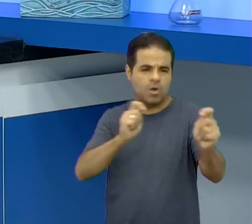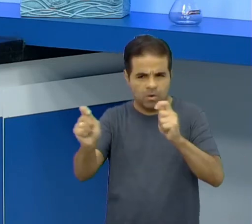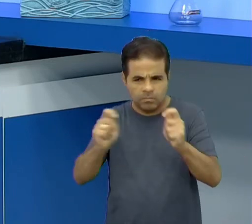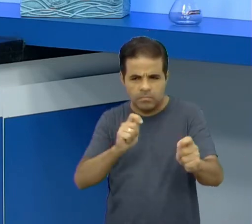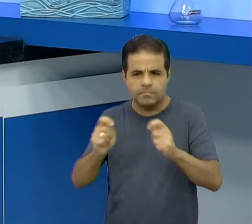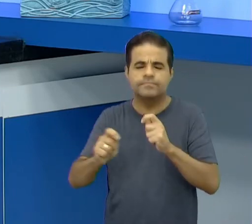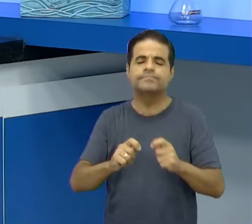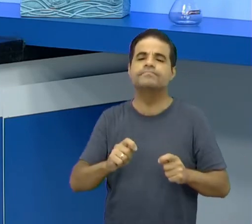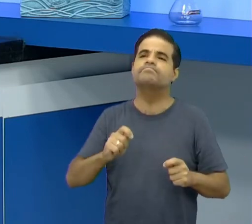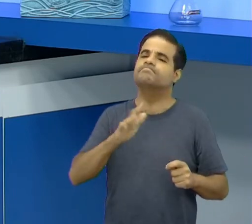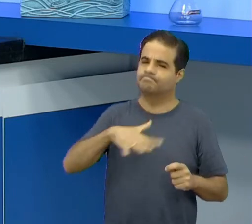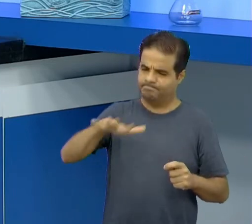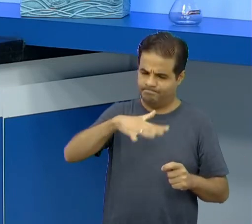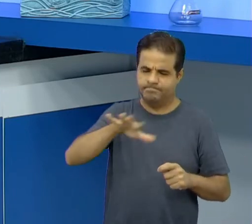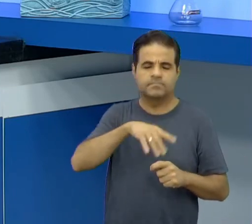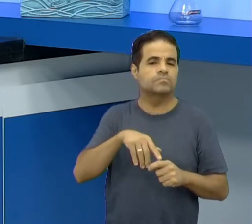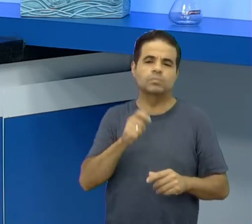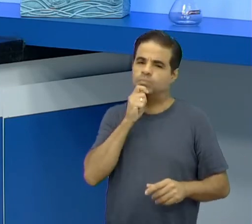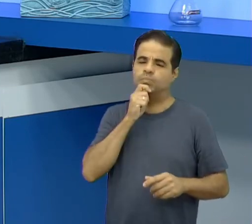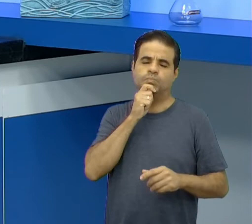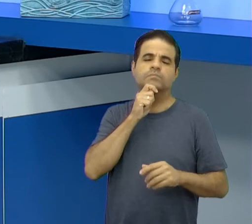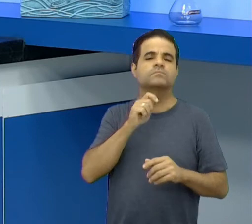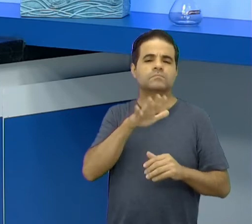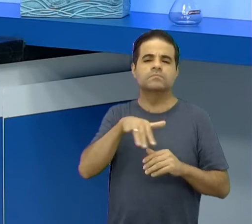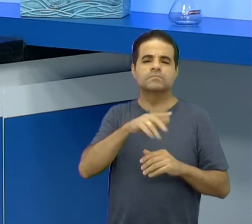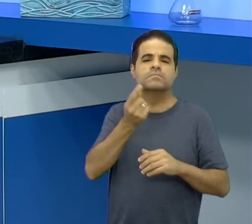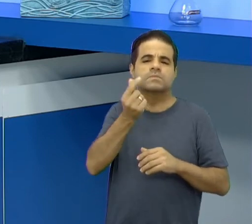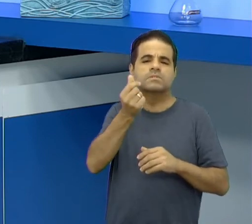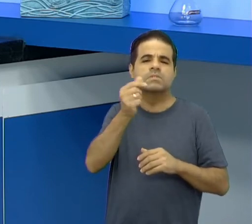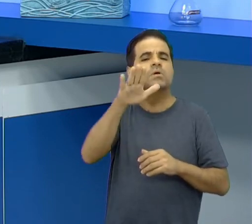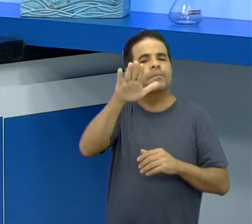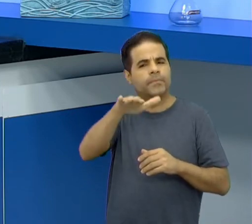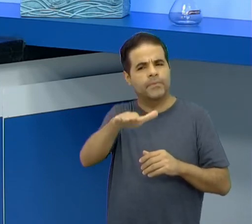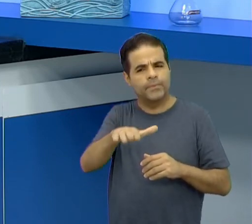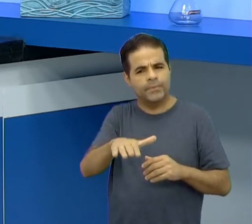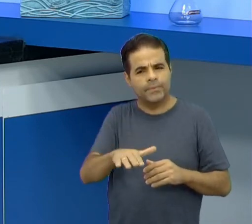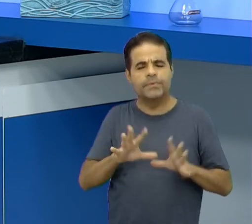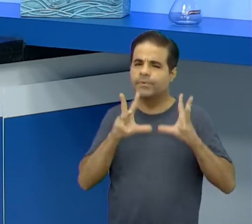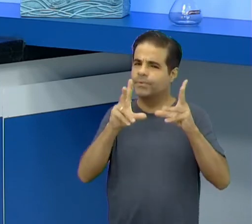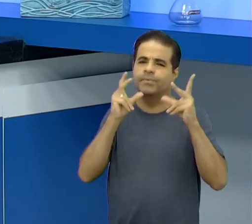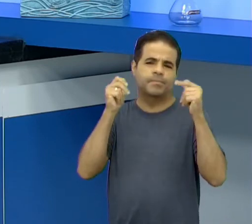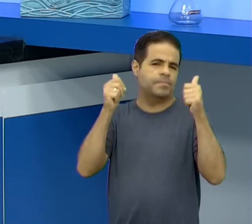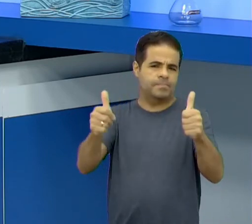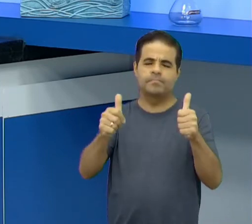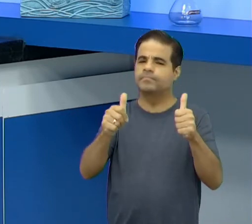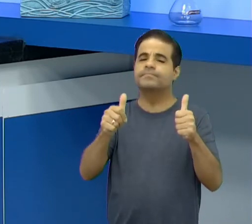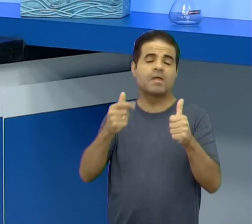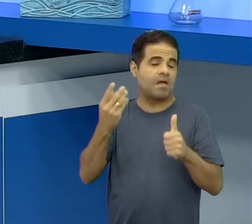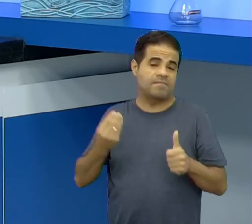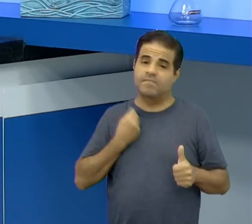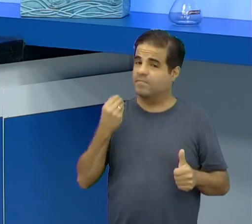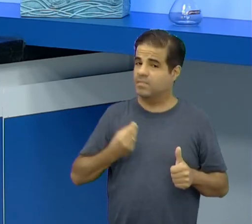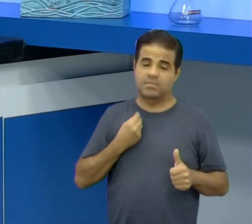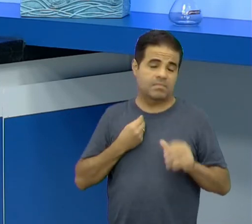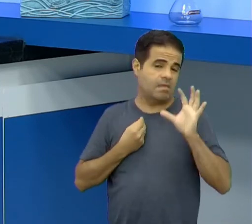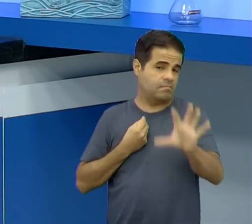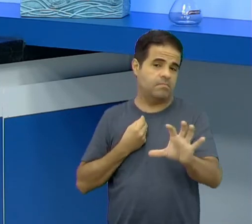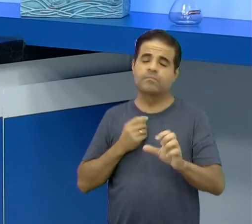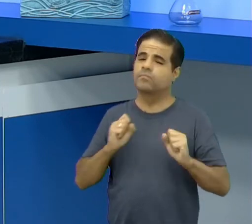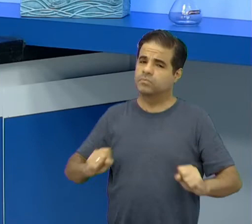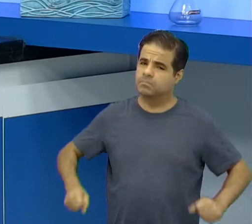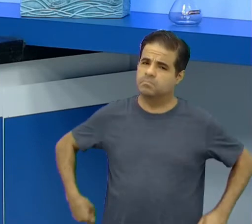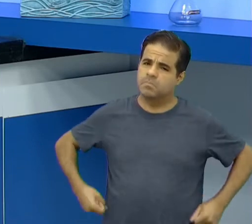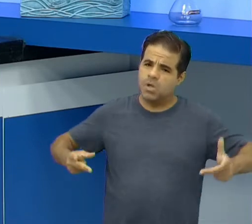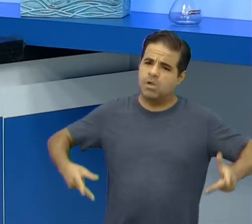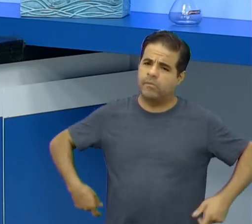mais introspectiva, ele fica mais baratinho, né? E tá tudo bem, e é isso mesmo, a vida é essa. A gente pode gastar